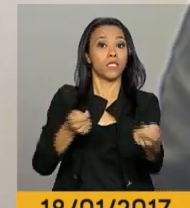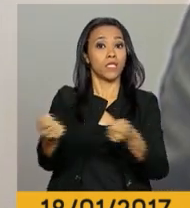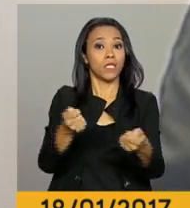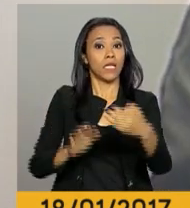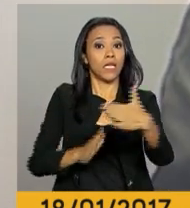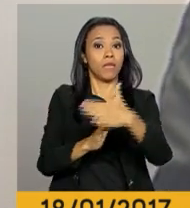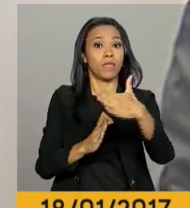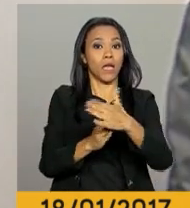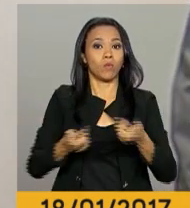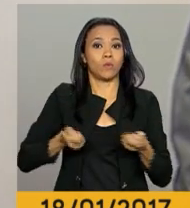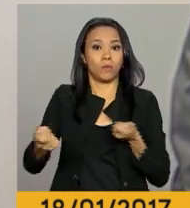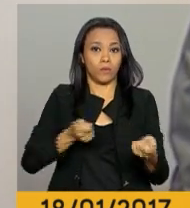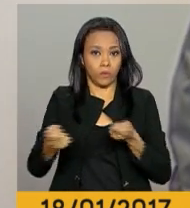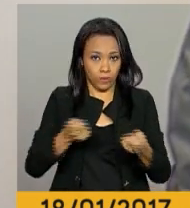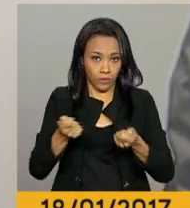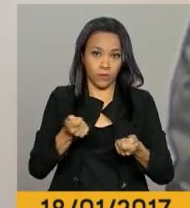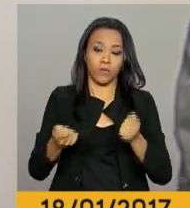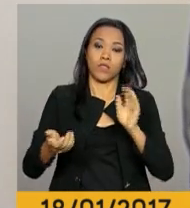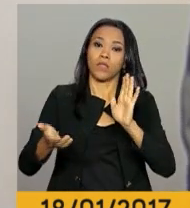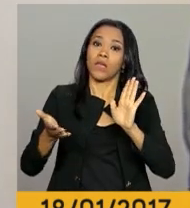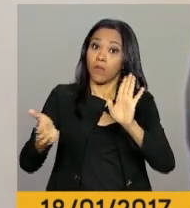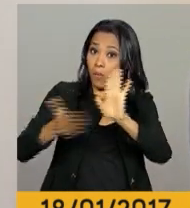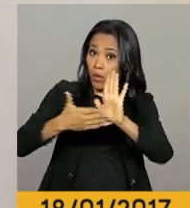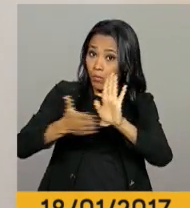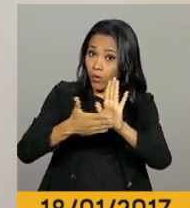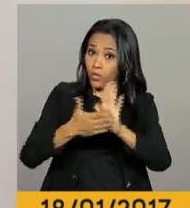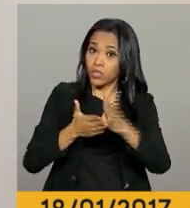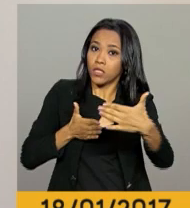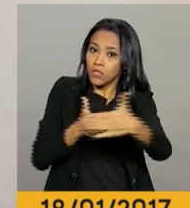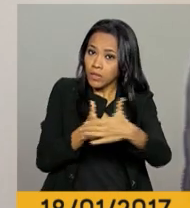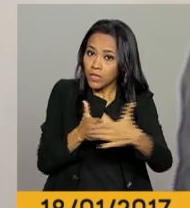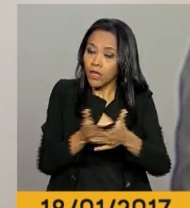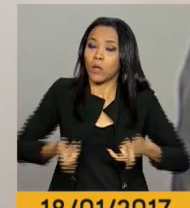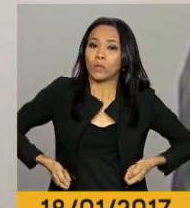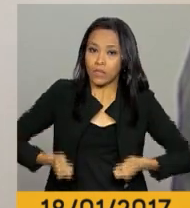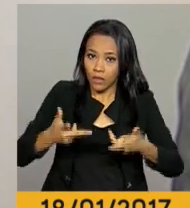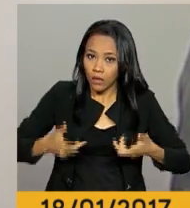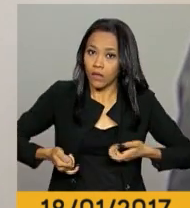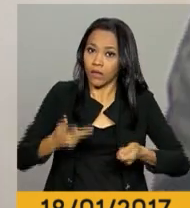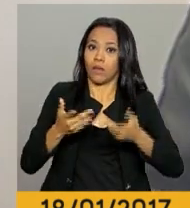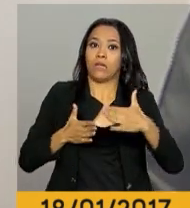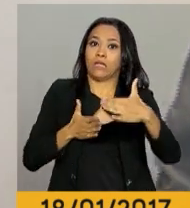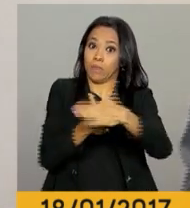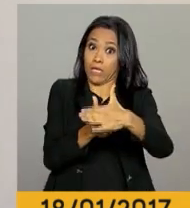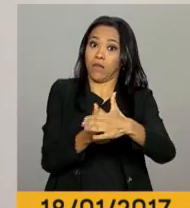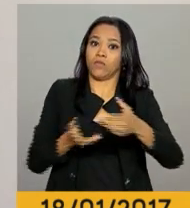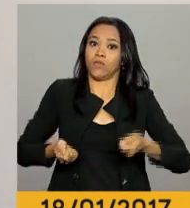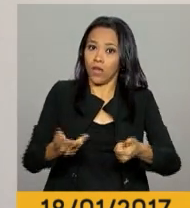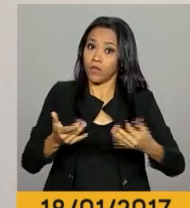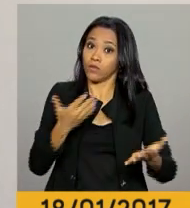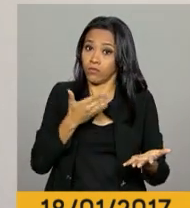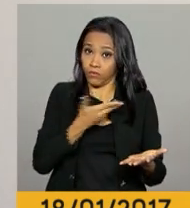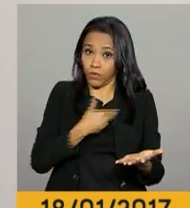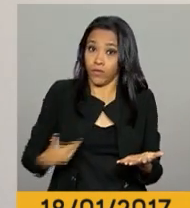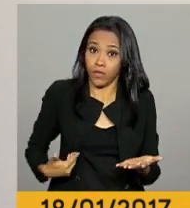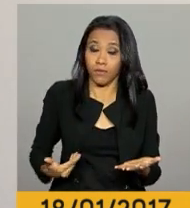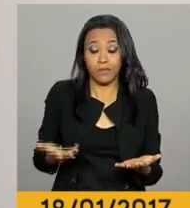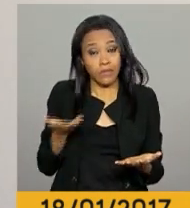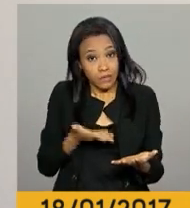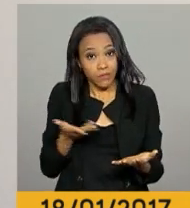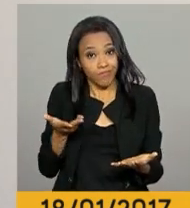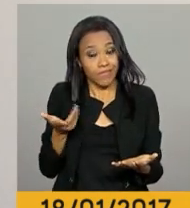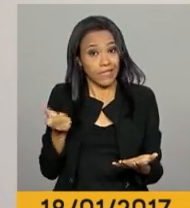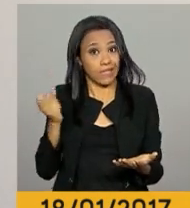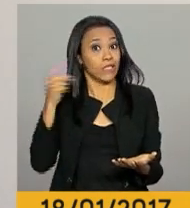públicos portanto a proposta de contenção dos gastos públicos comeamos uma matéria